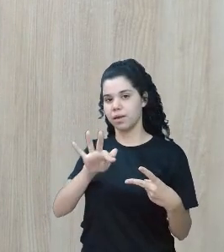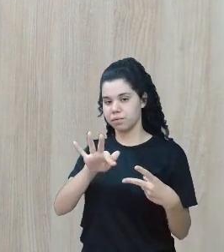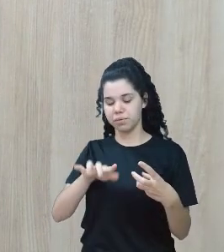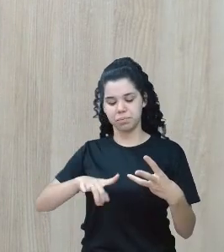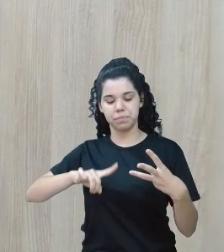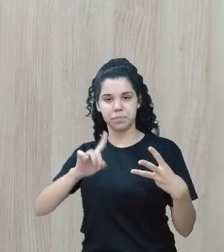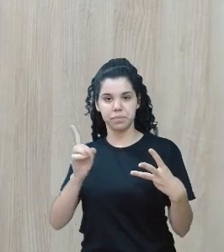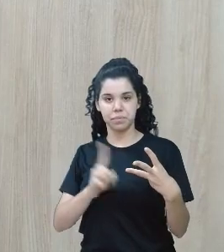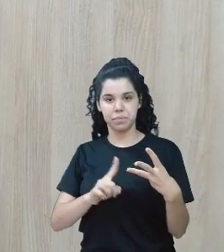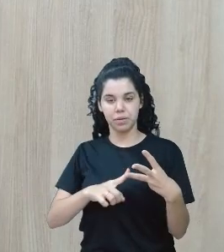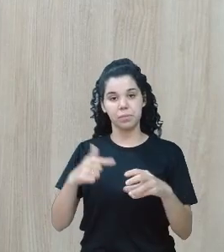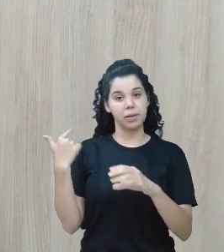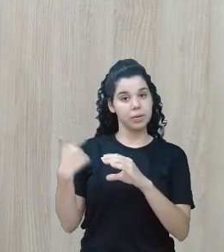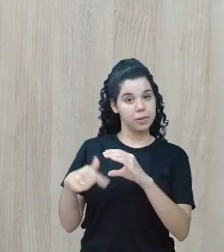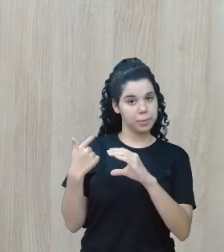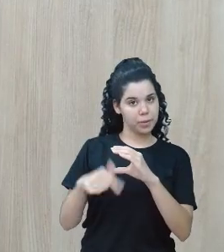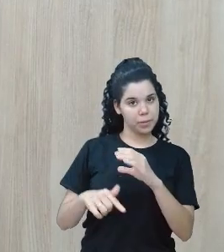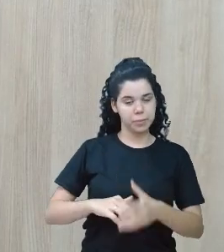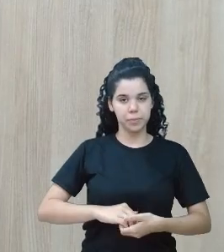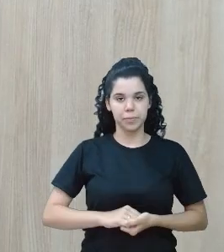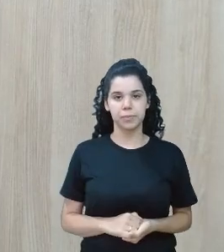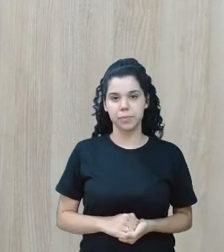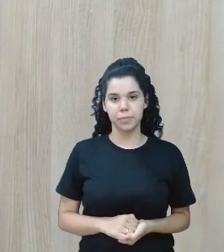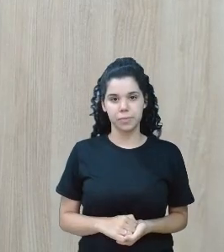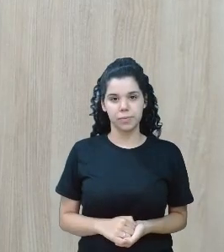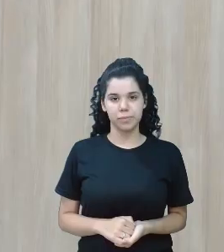e precisa ter um e-mail ativo. Tá bom?